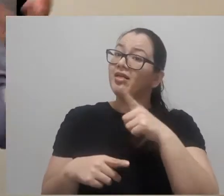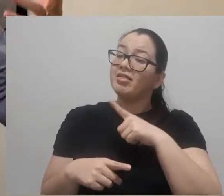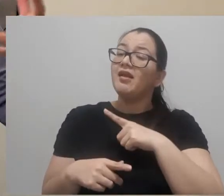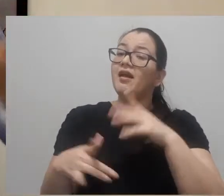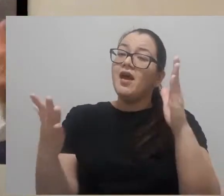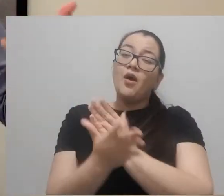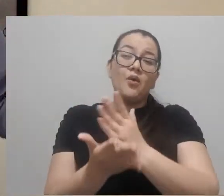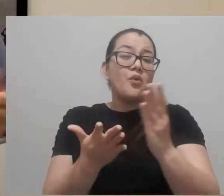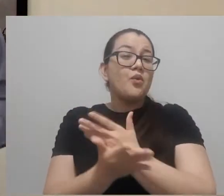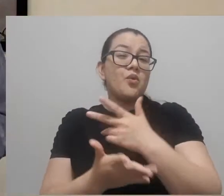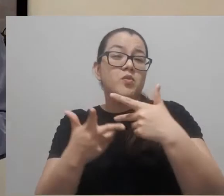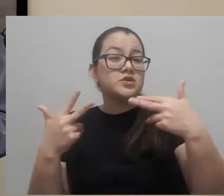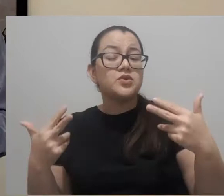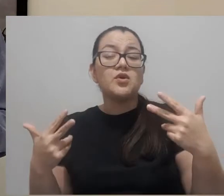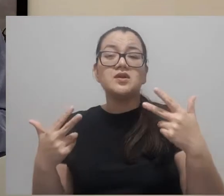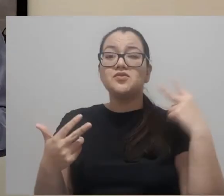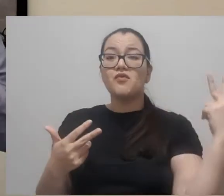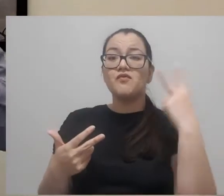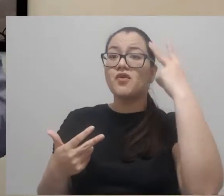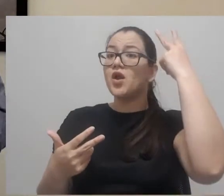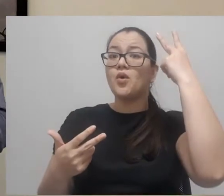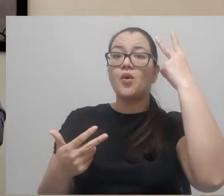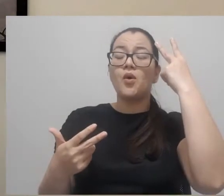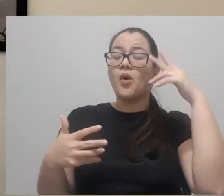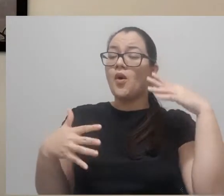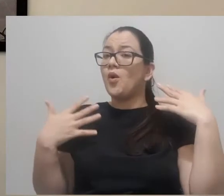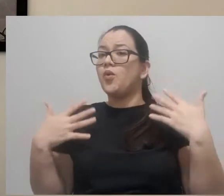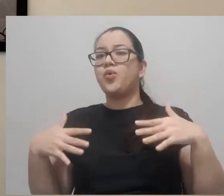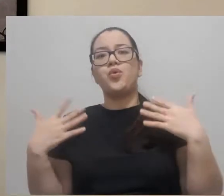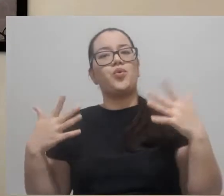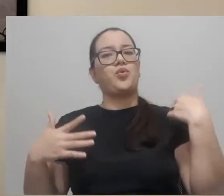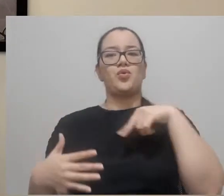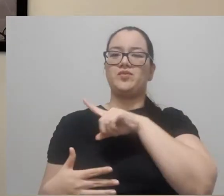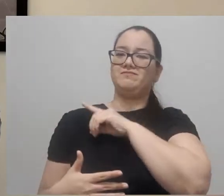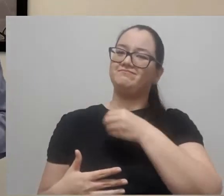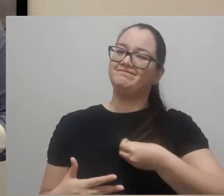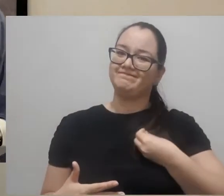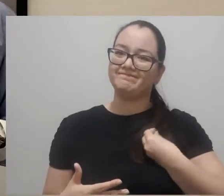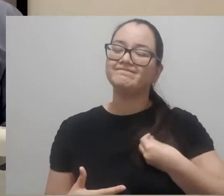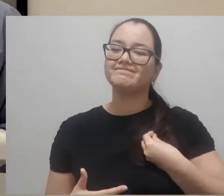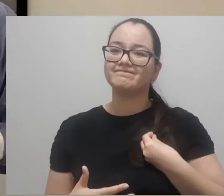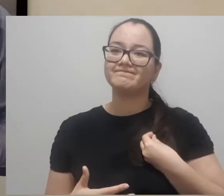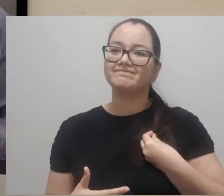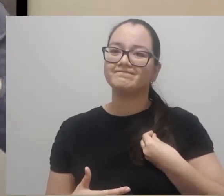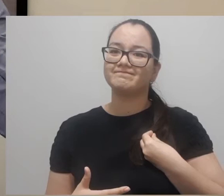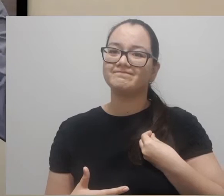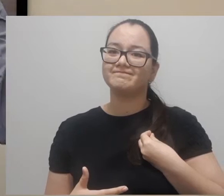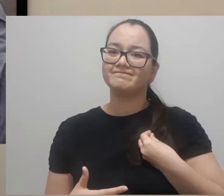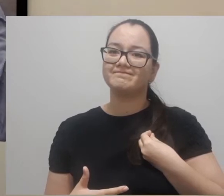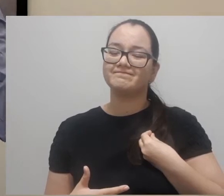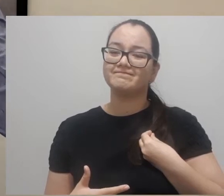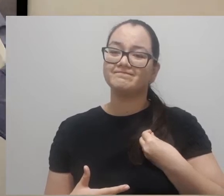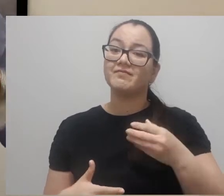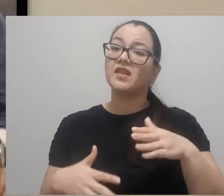um valor significativo. E aí é onde está um detalhe nessa definição, porque